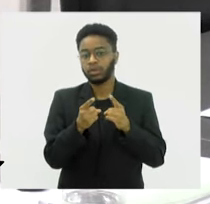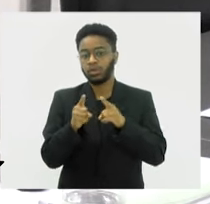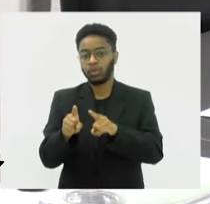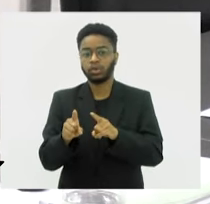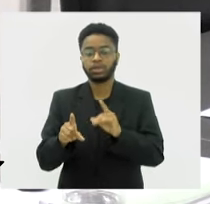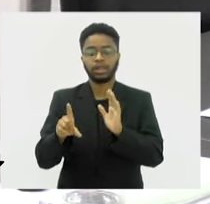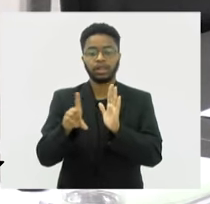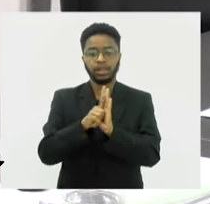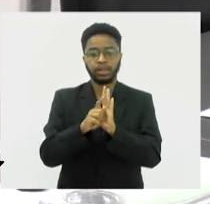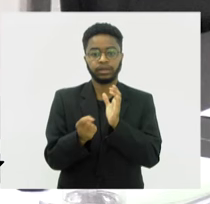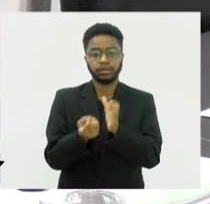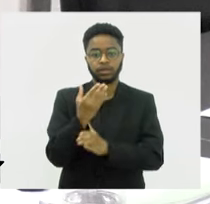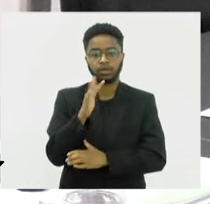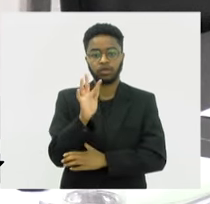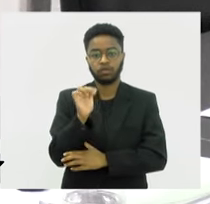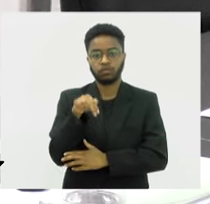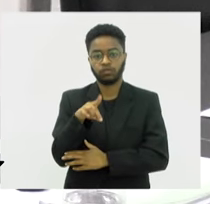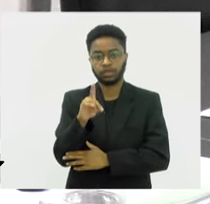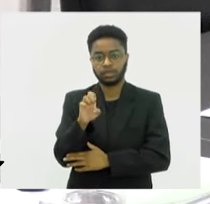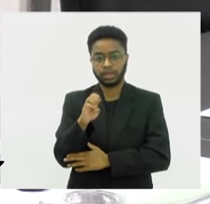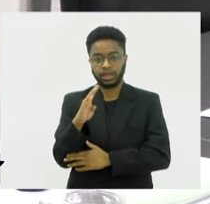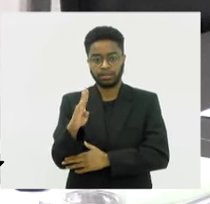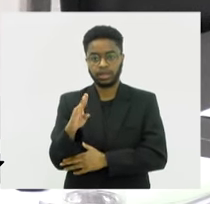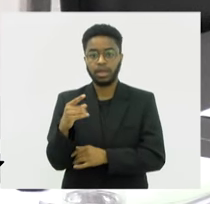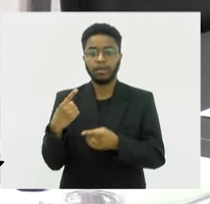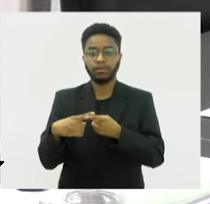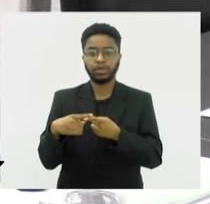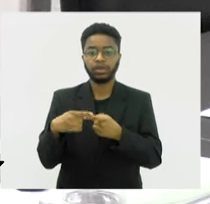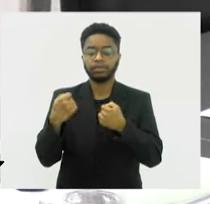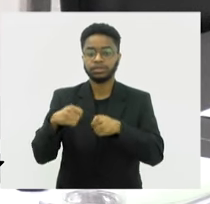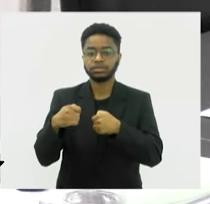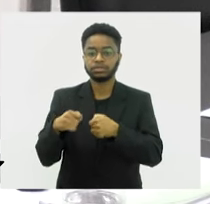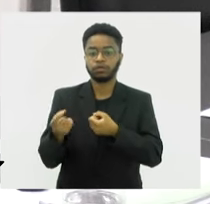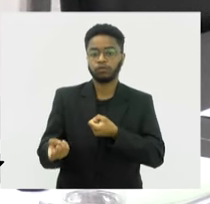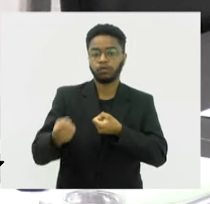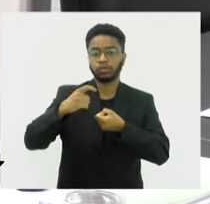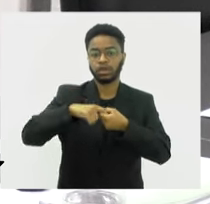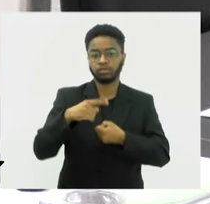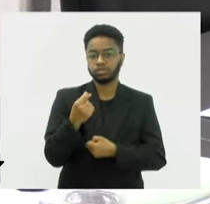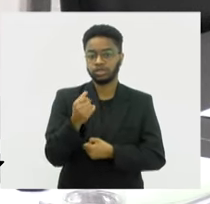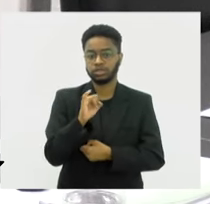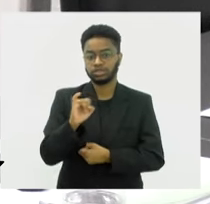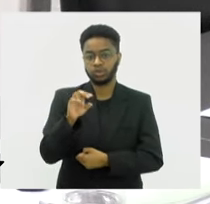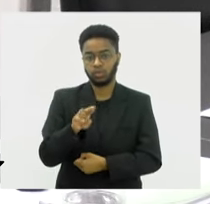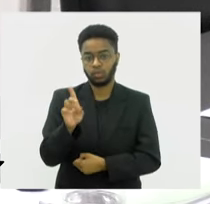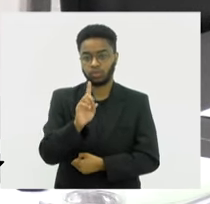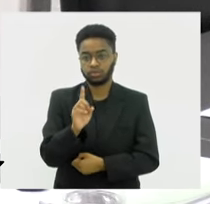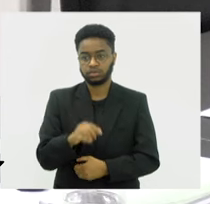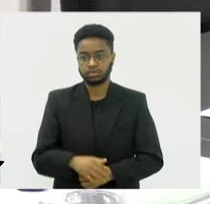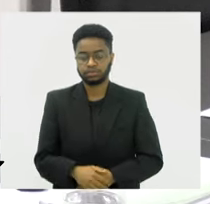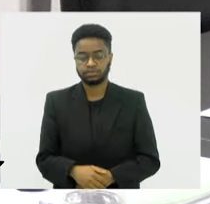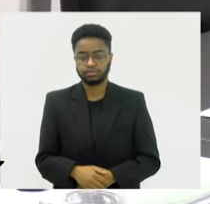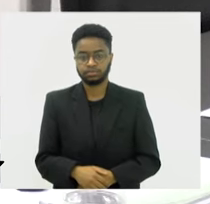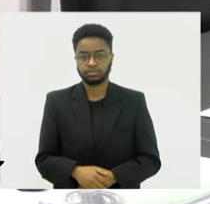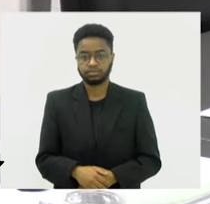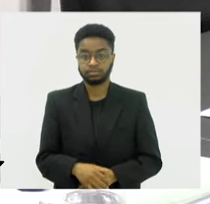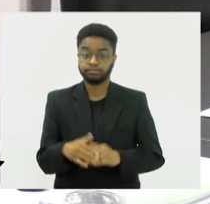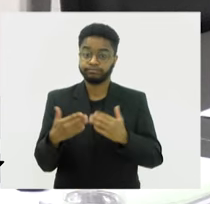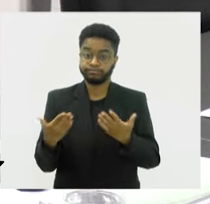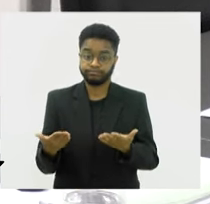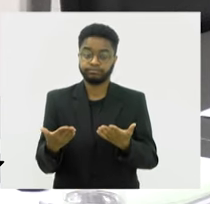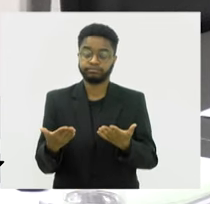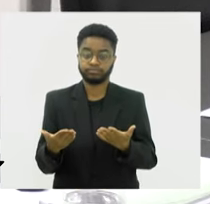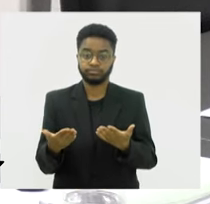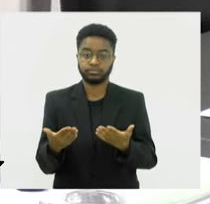lei que institui o Fundeb, que prevê, inclusive, a devolução dos recursos não utilizados. Portanto, na pior das